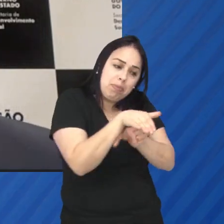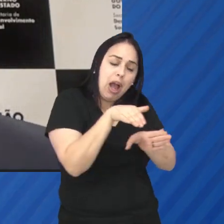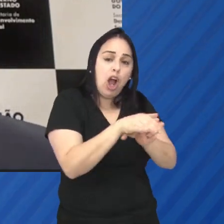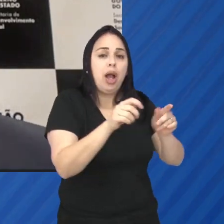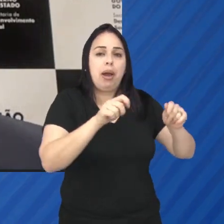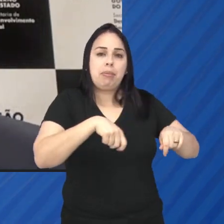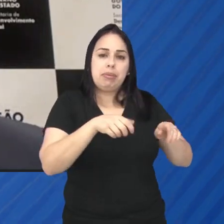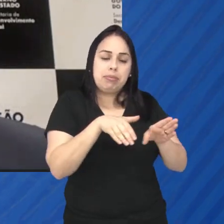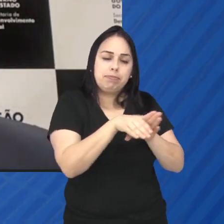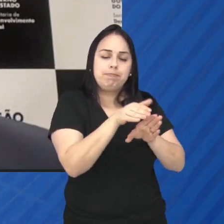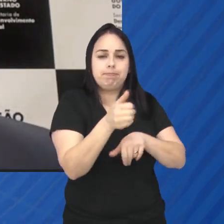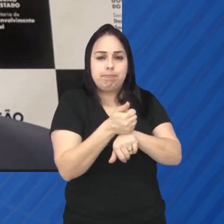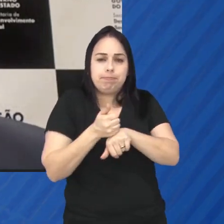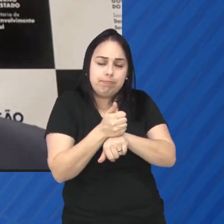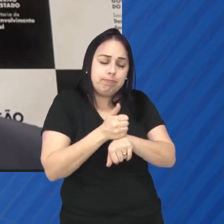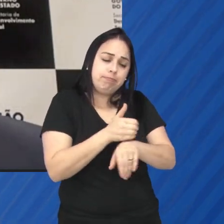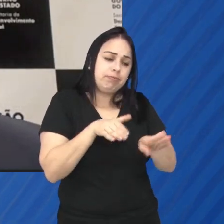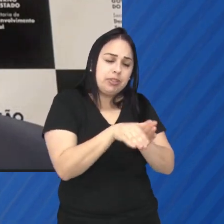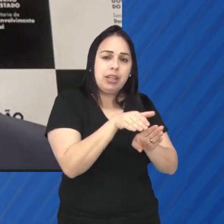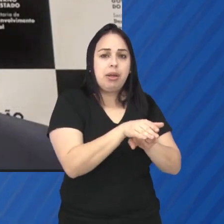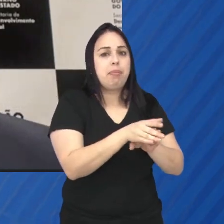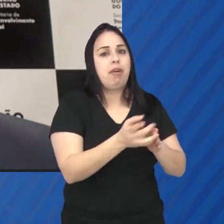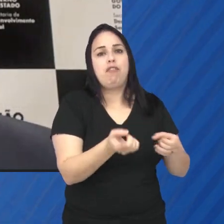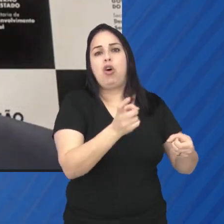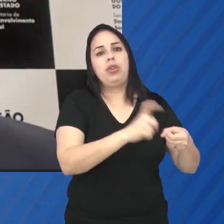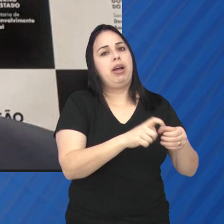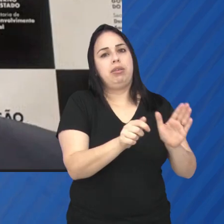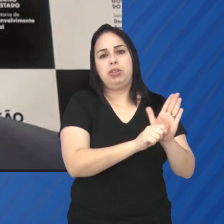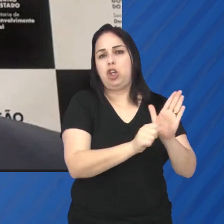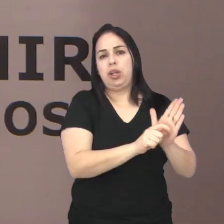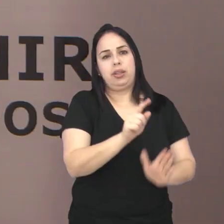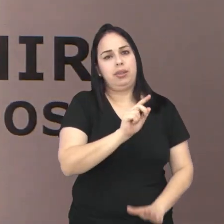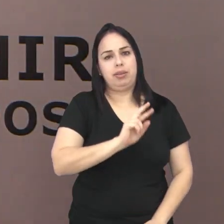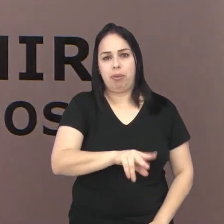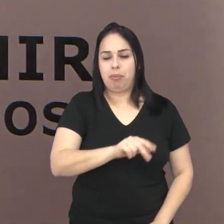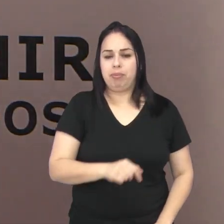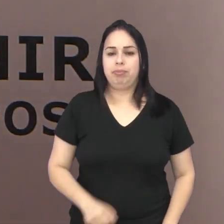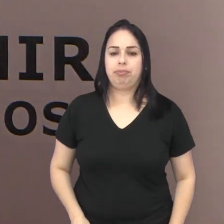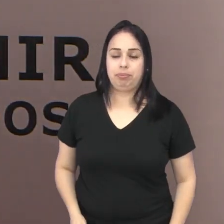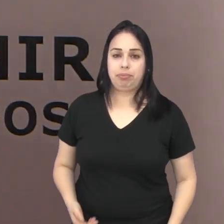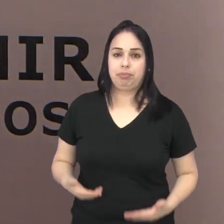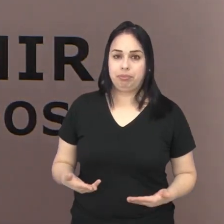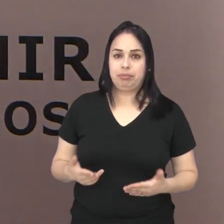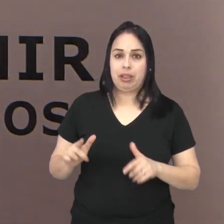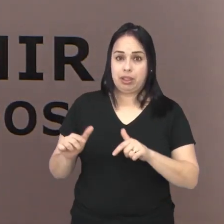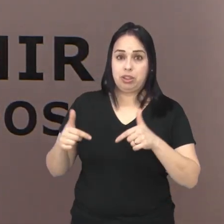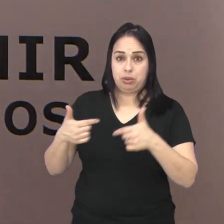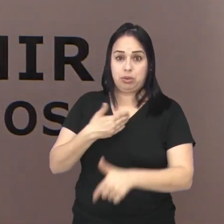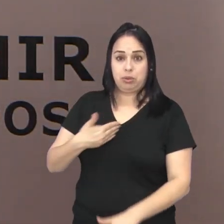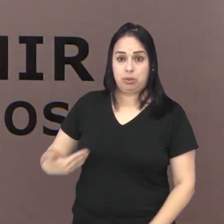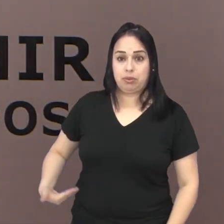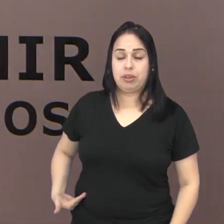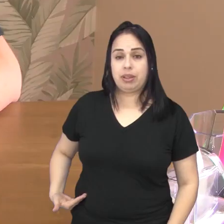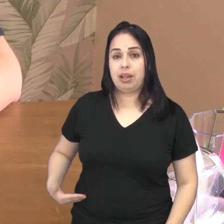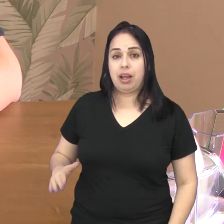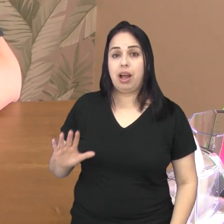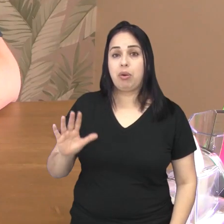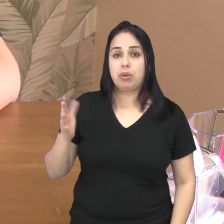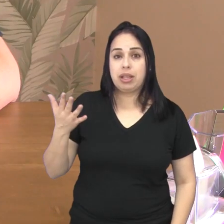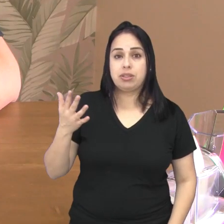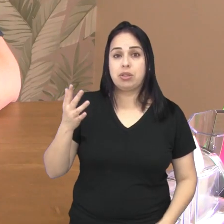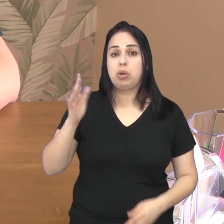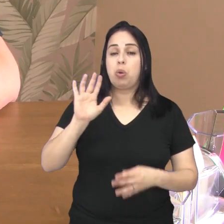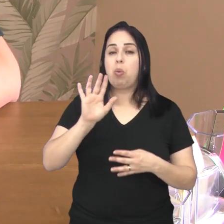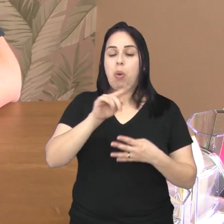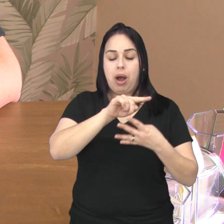faço? Esses profissionais vão ajudar para que ele não recaia. As ações da política estadual sobre drogas